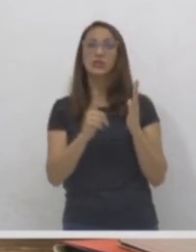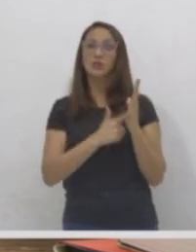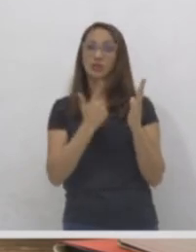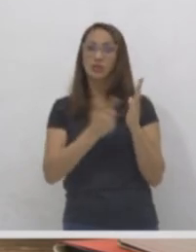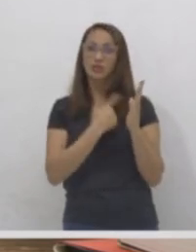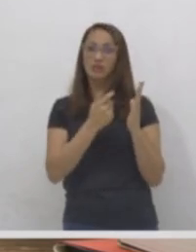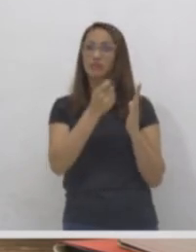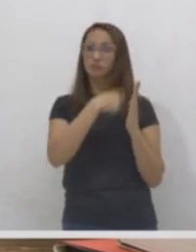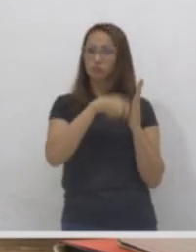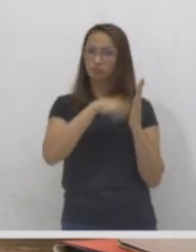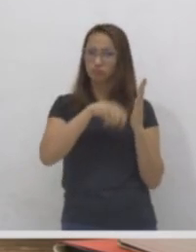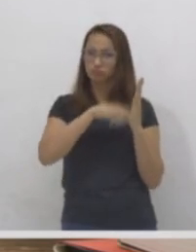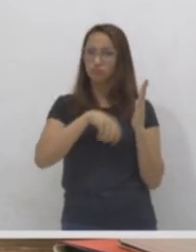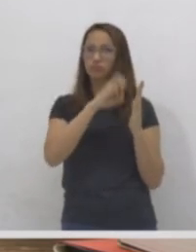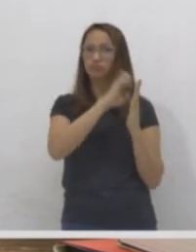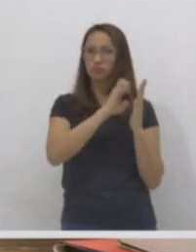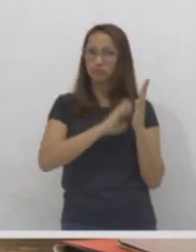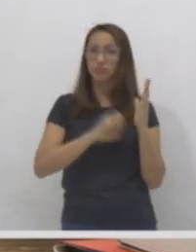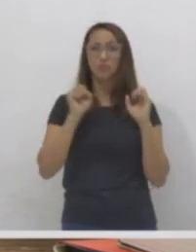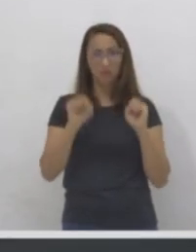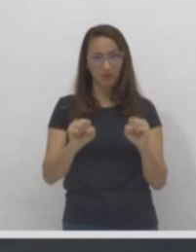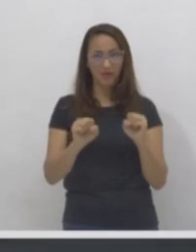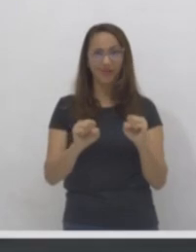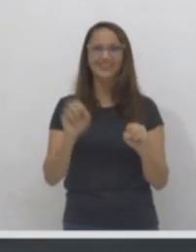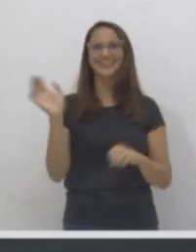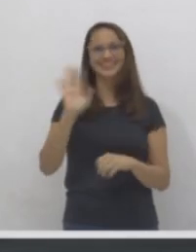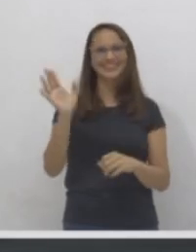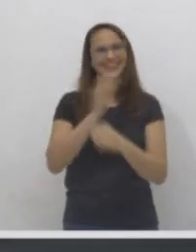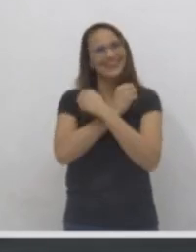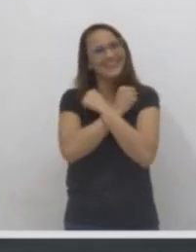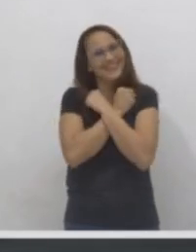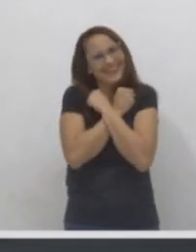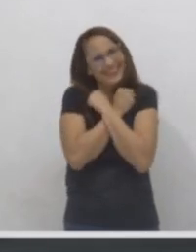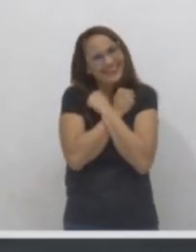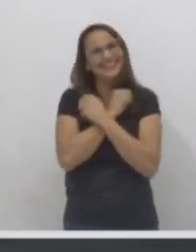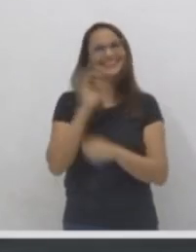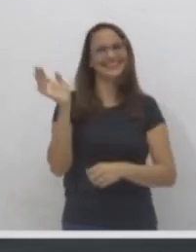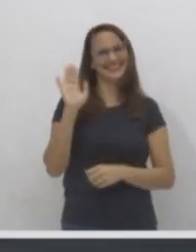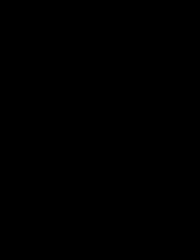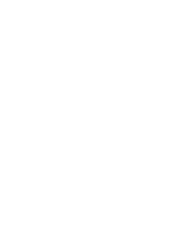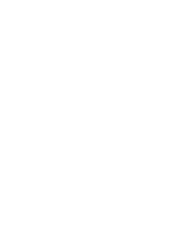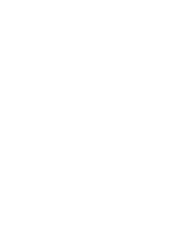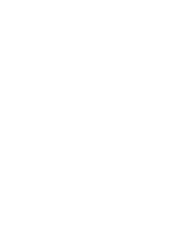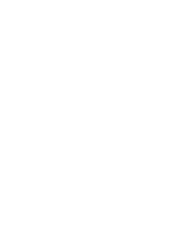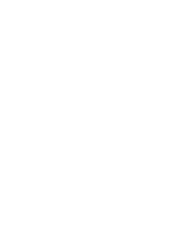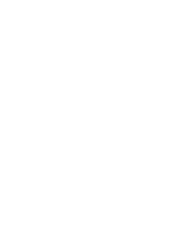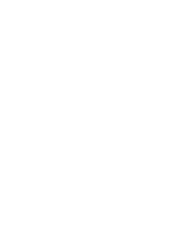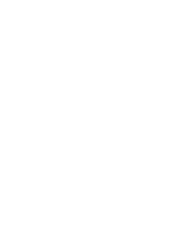força e fé, um forte abraço e até a próxima aula. Tchau, tchau.